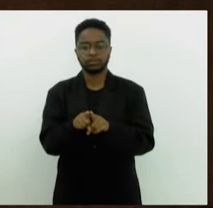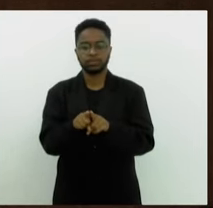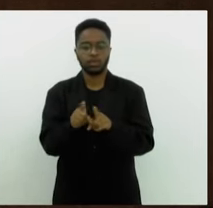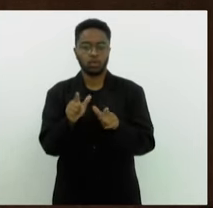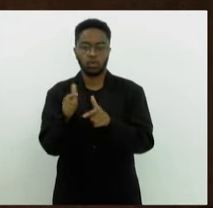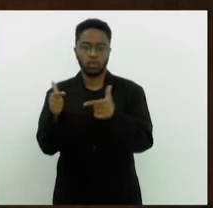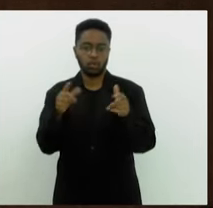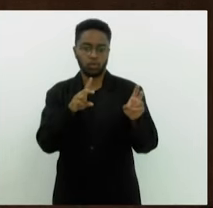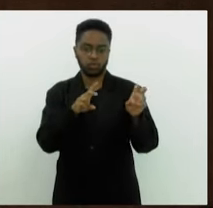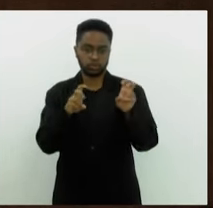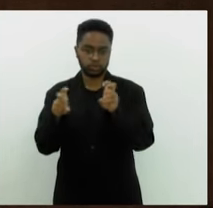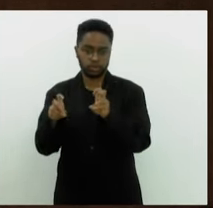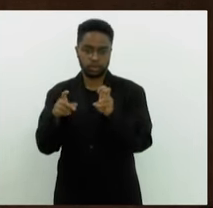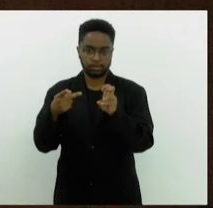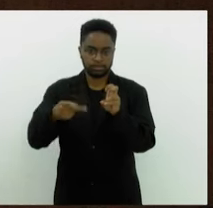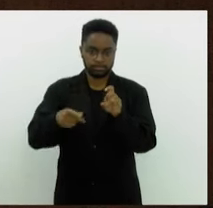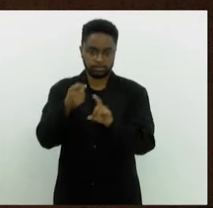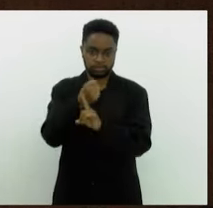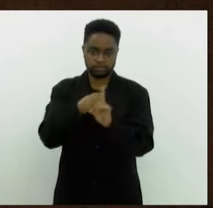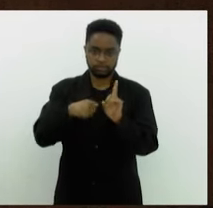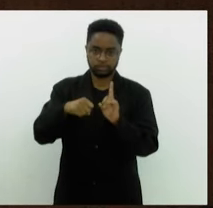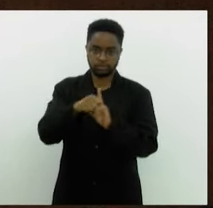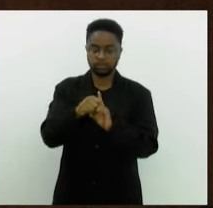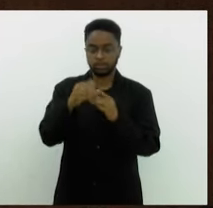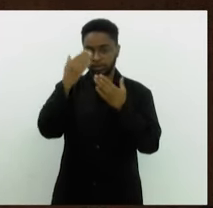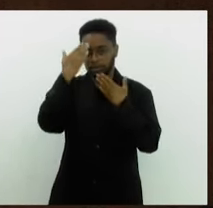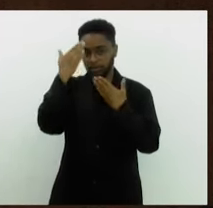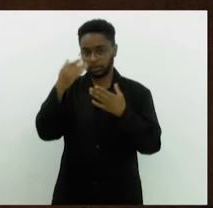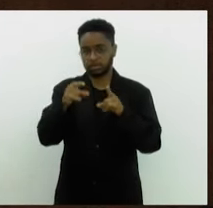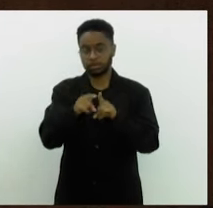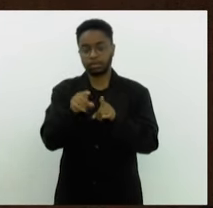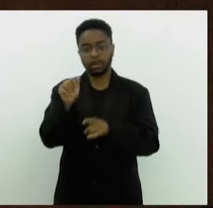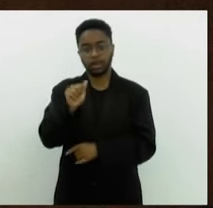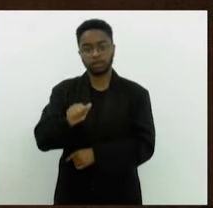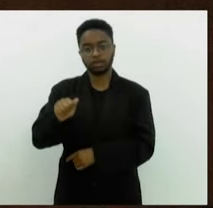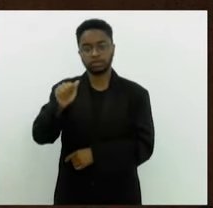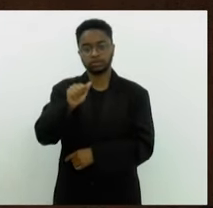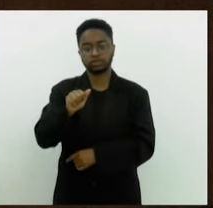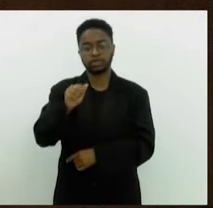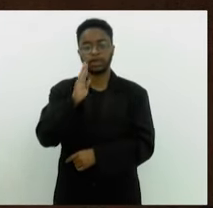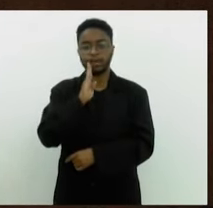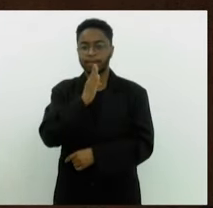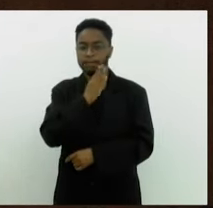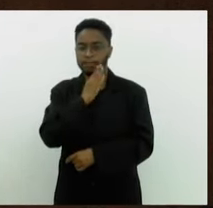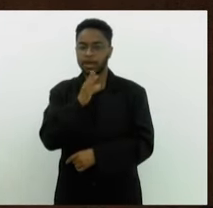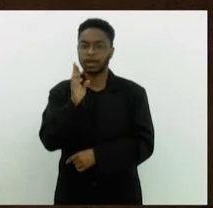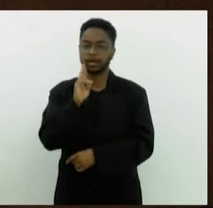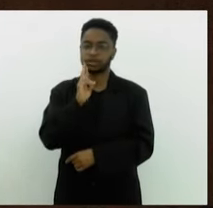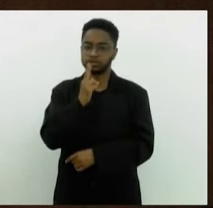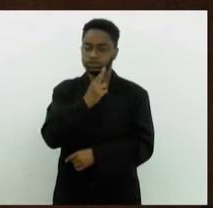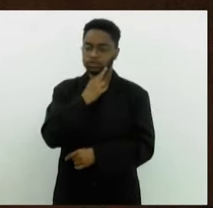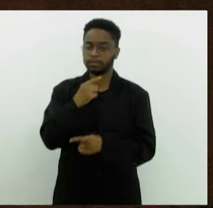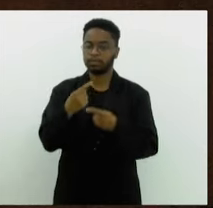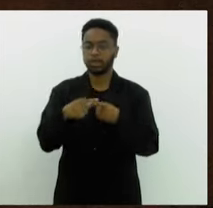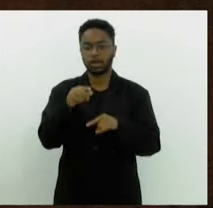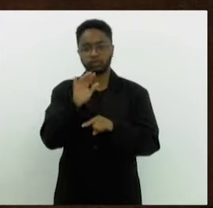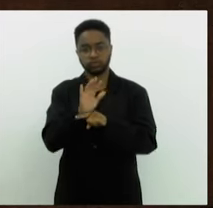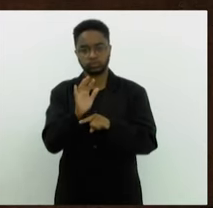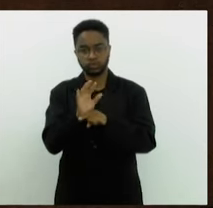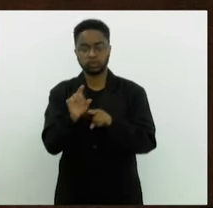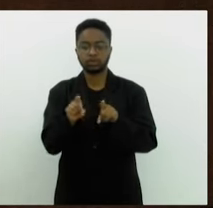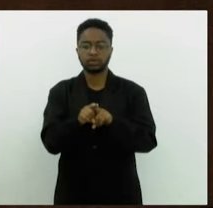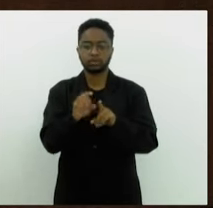outras questões aí na sociedade. Quero agradecer também à Associação dos Bares e Restaurantes, que contribuíram também com